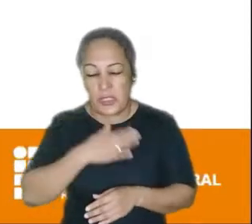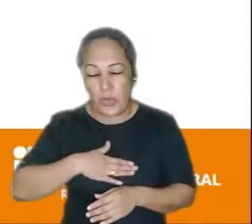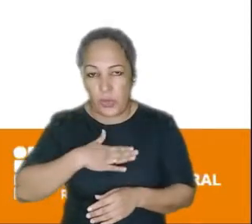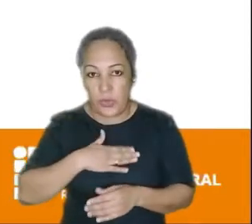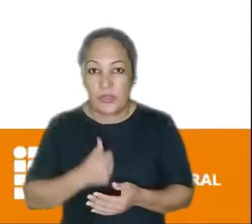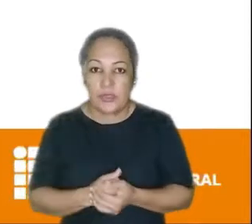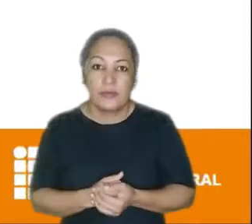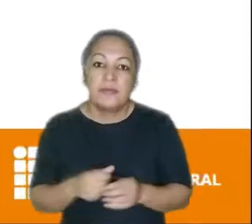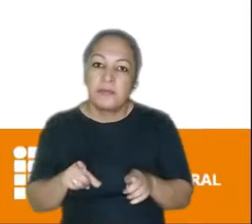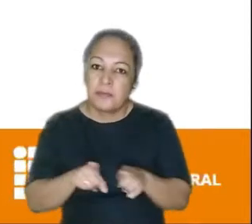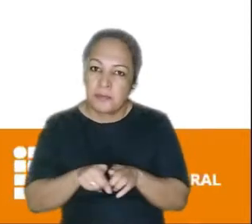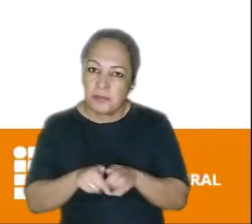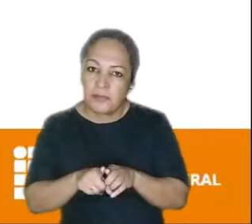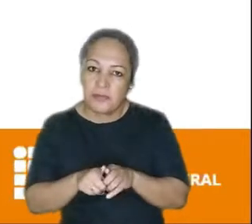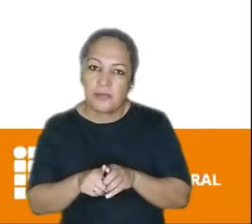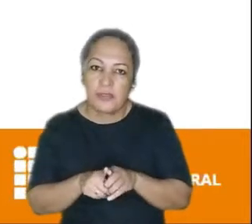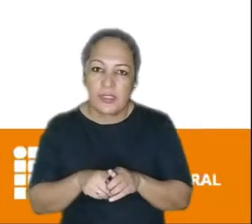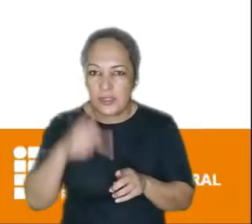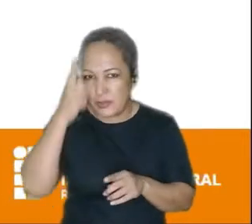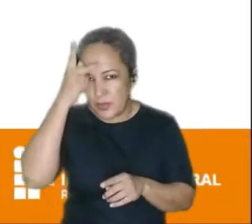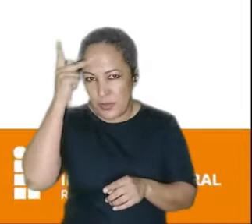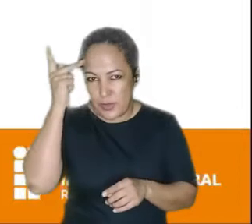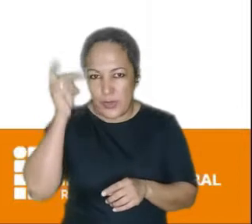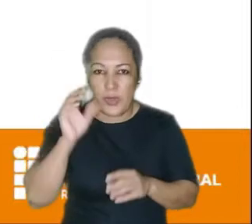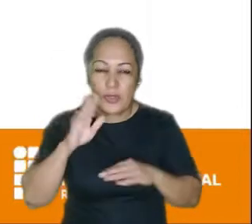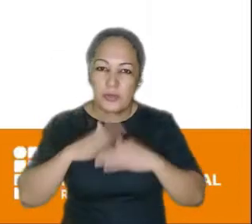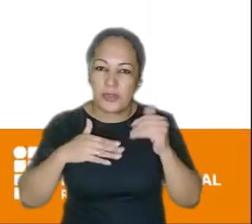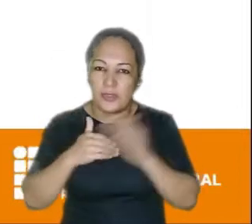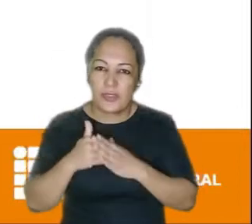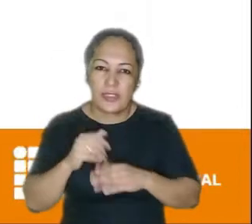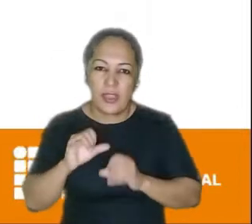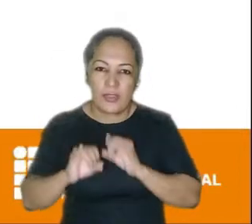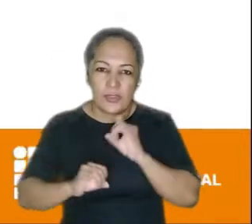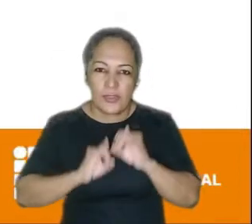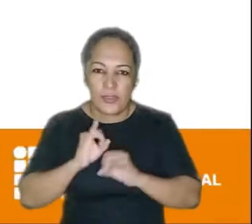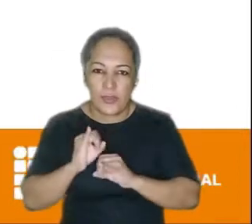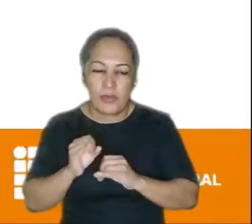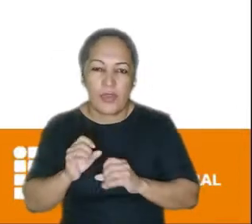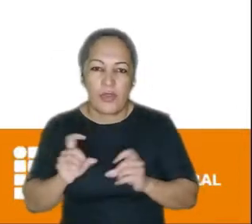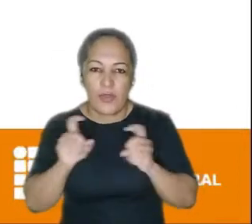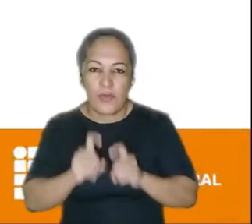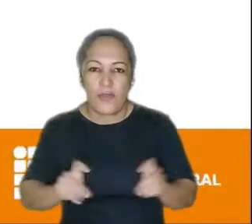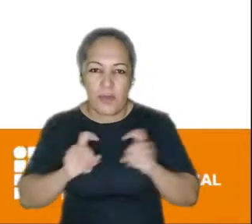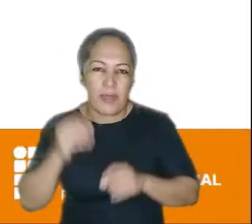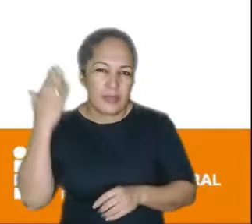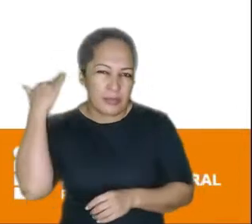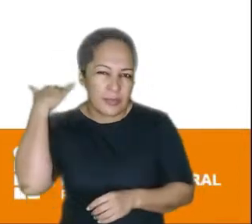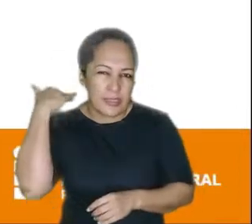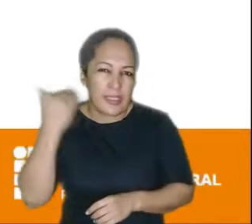os mais antigão aí, a galera das antigas gosta muito de shell, porque vem